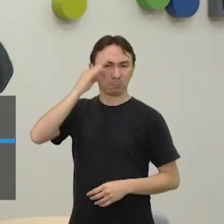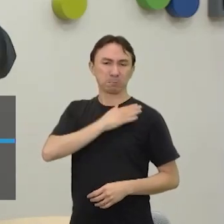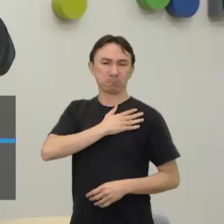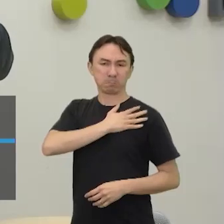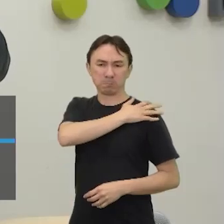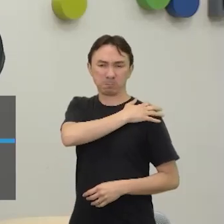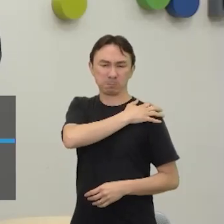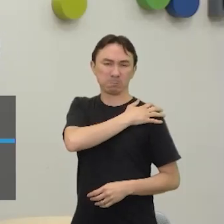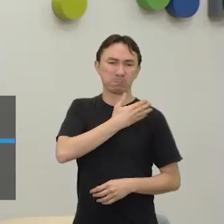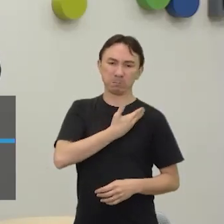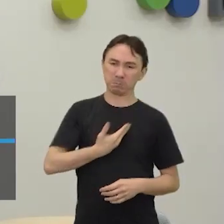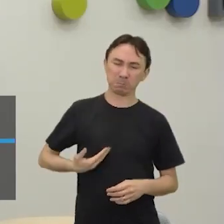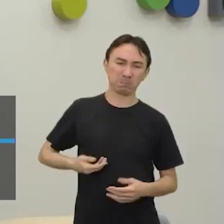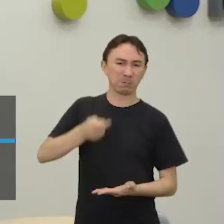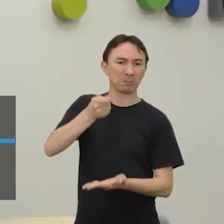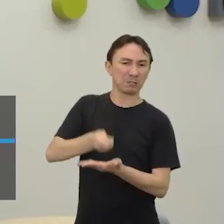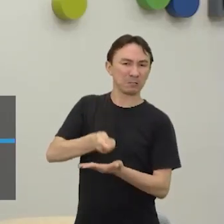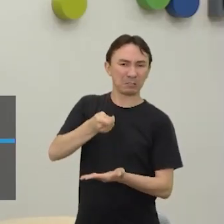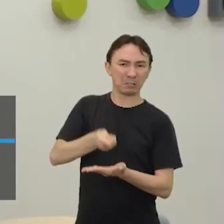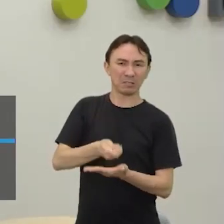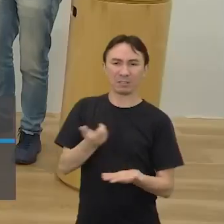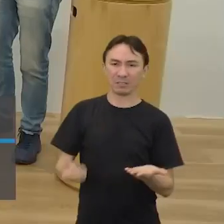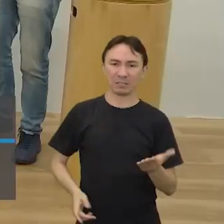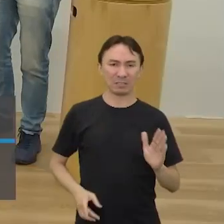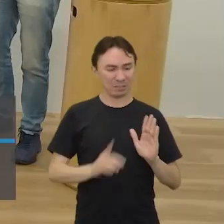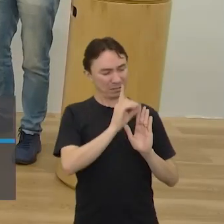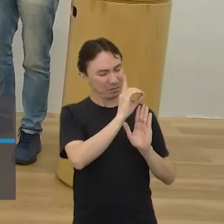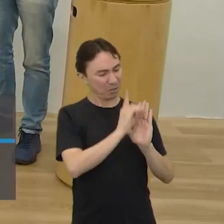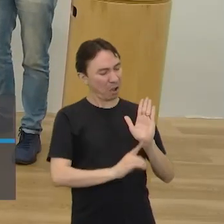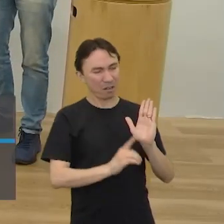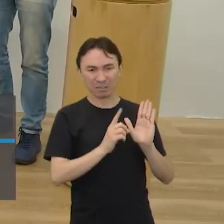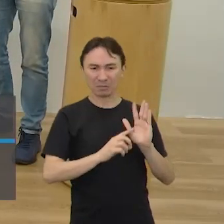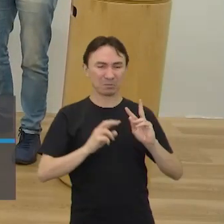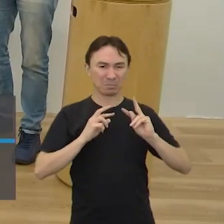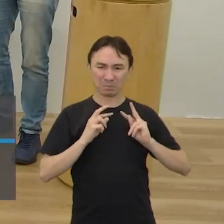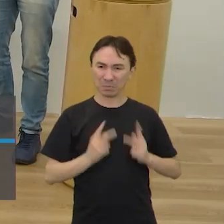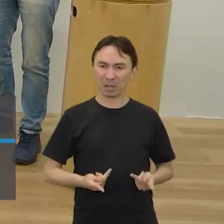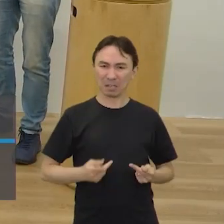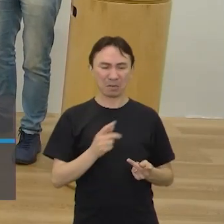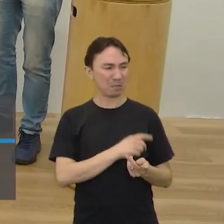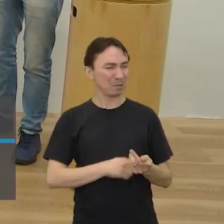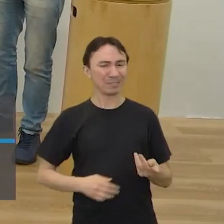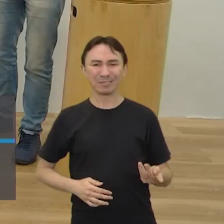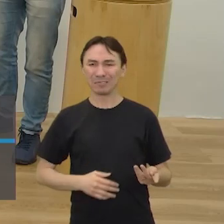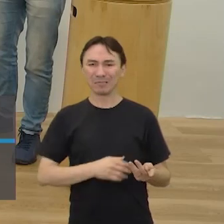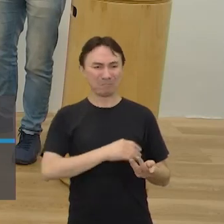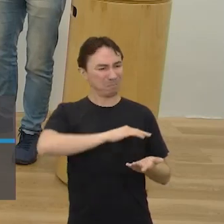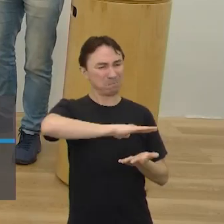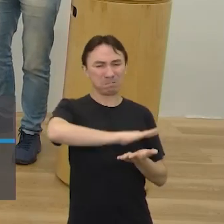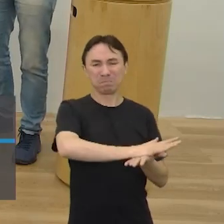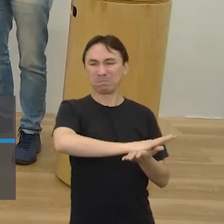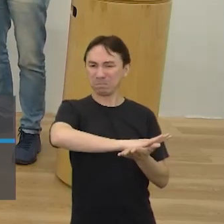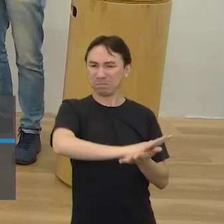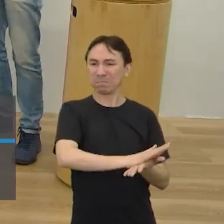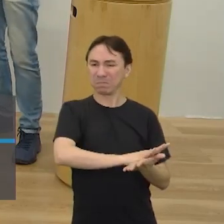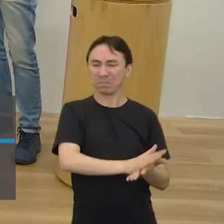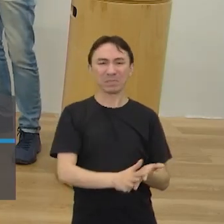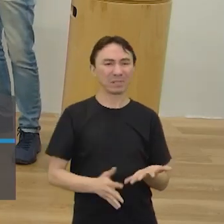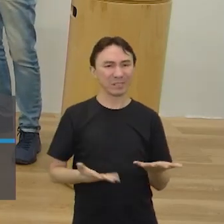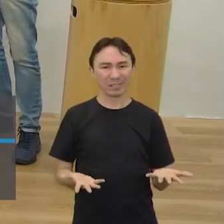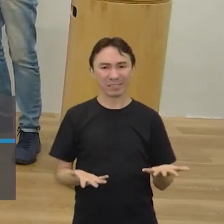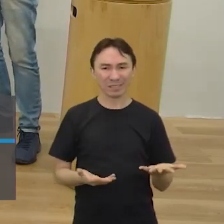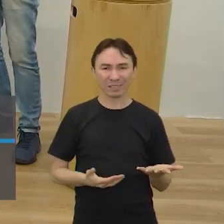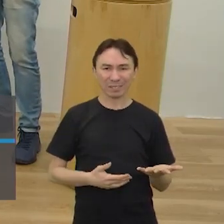nós violaremos os direitos humanos porque é bandido. Exato. Como se... Gente, mas isso perde-se o controle. É porque dali a pouco todo